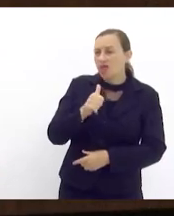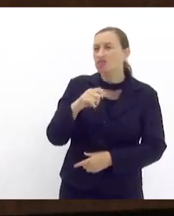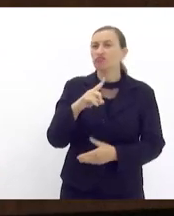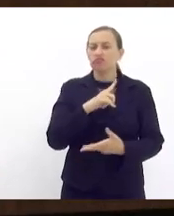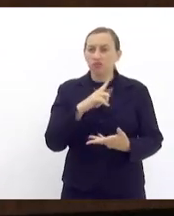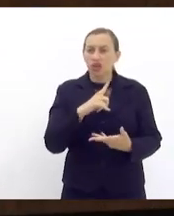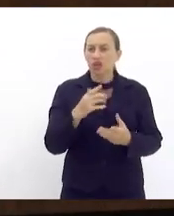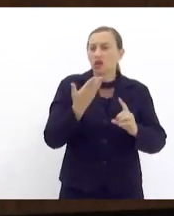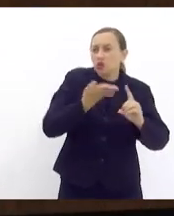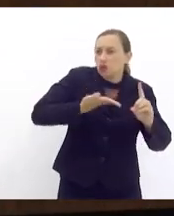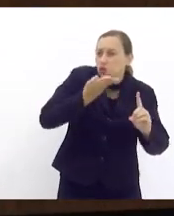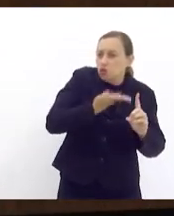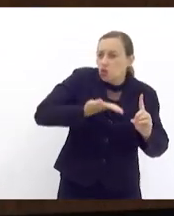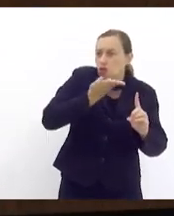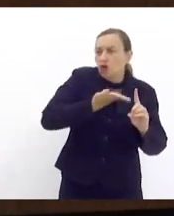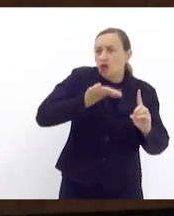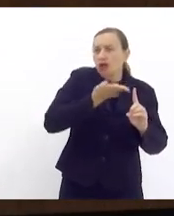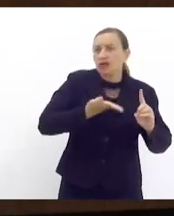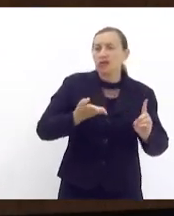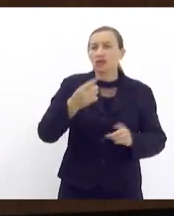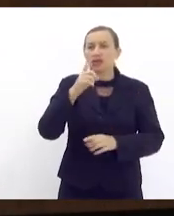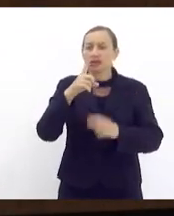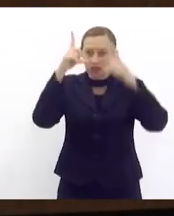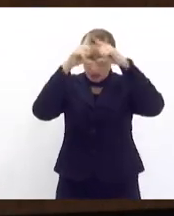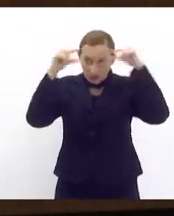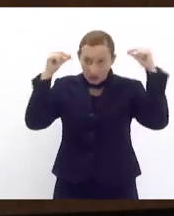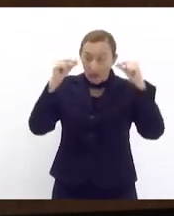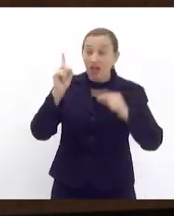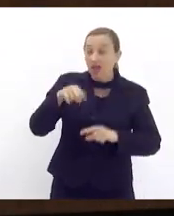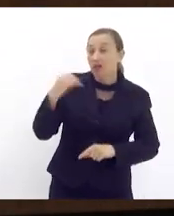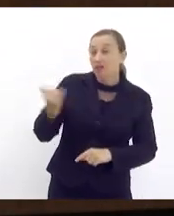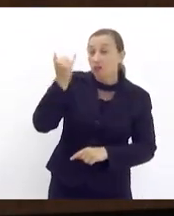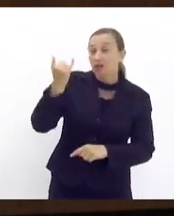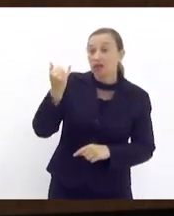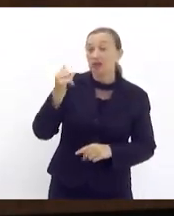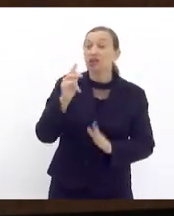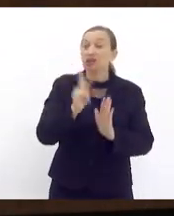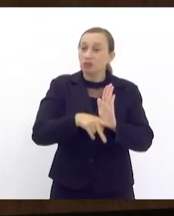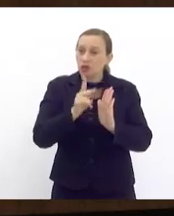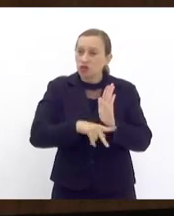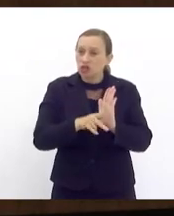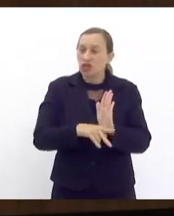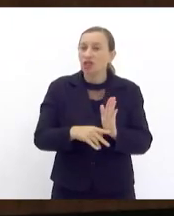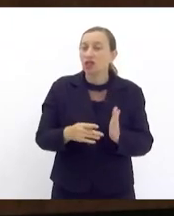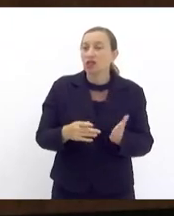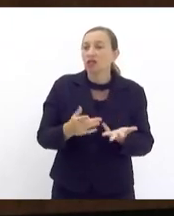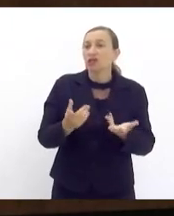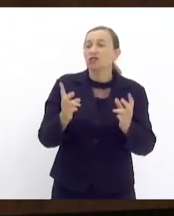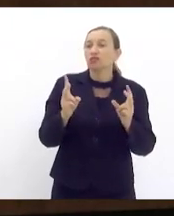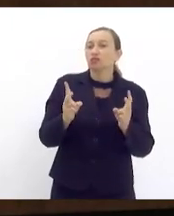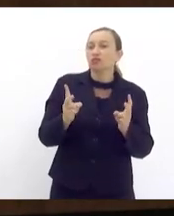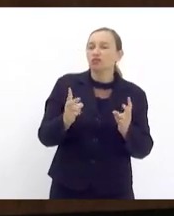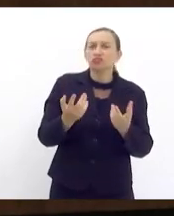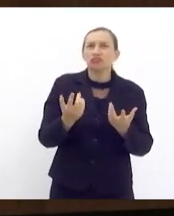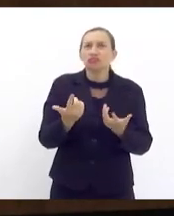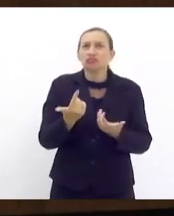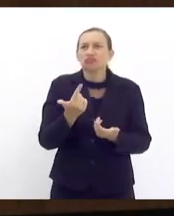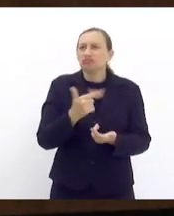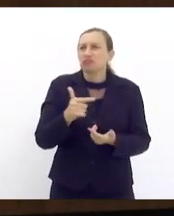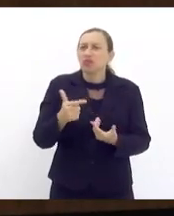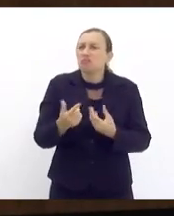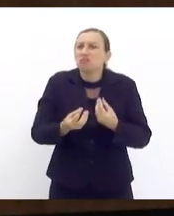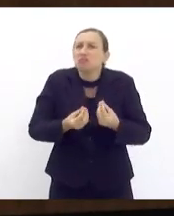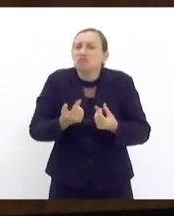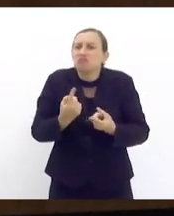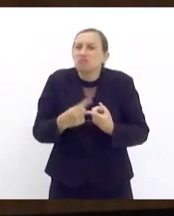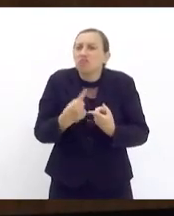As doulas As Enfermeiras e é importante esses projetos Exatamente porque esse é um título que a gente quer perder não tem porque e